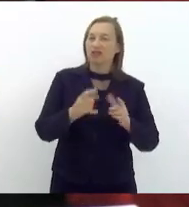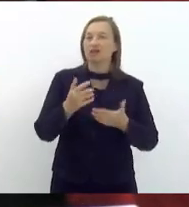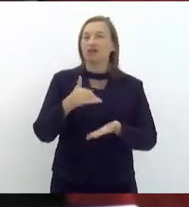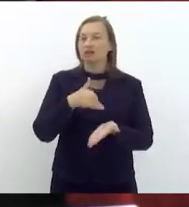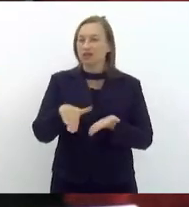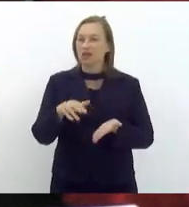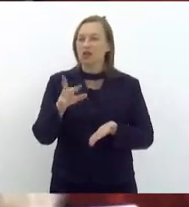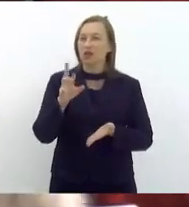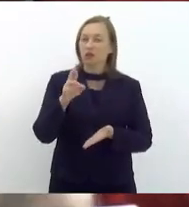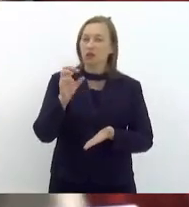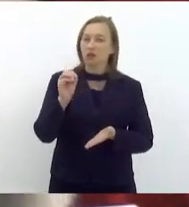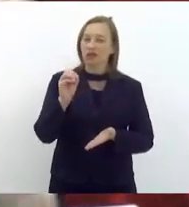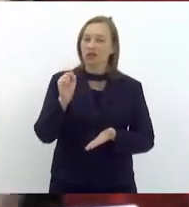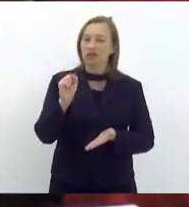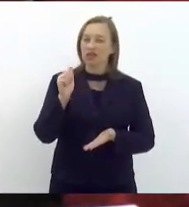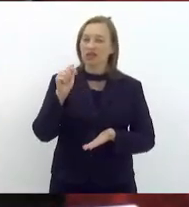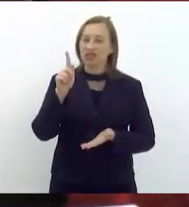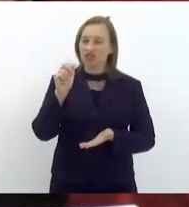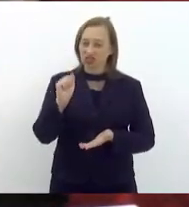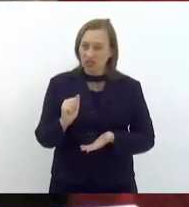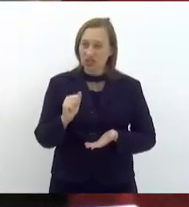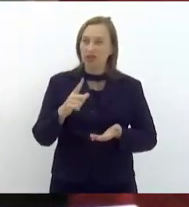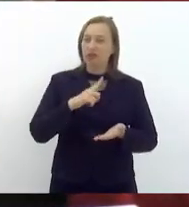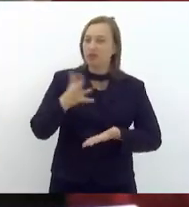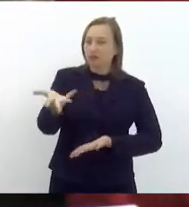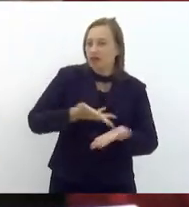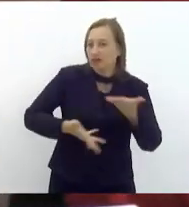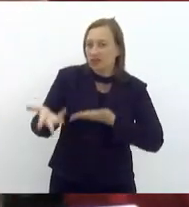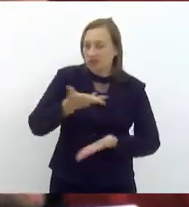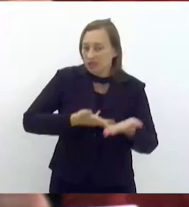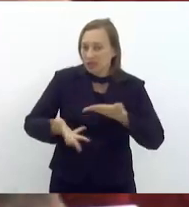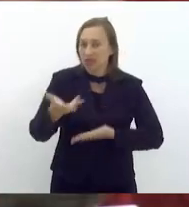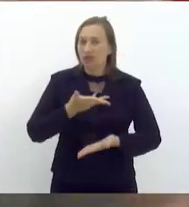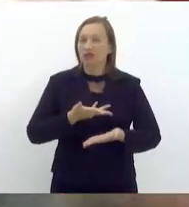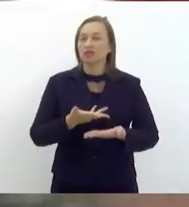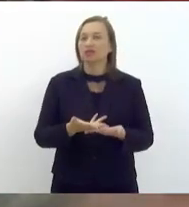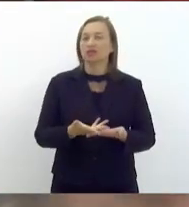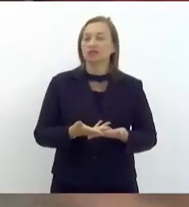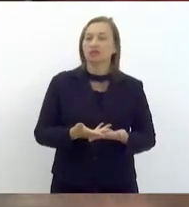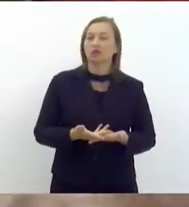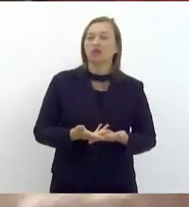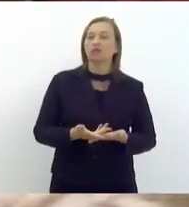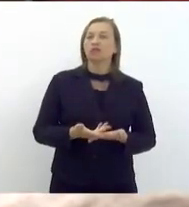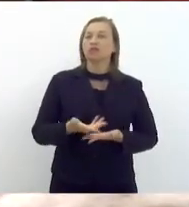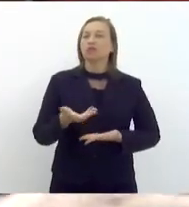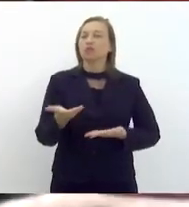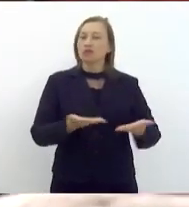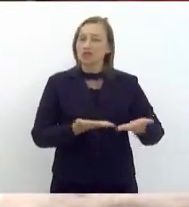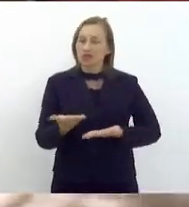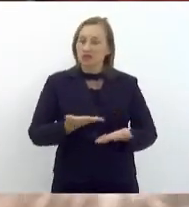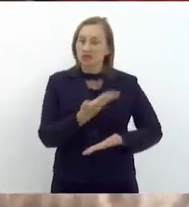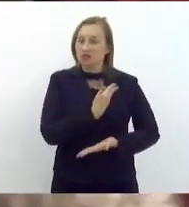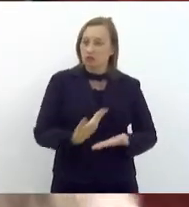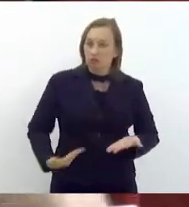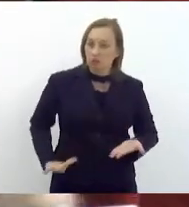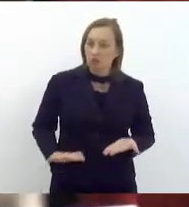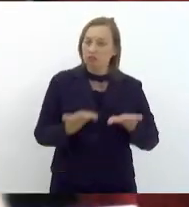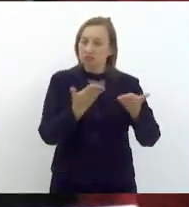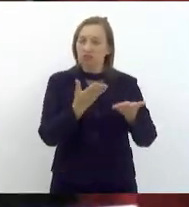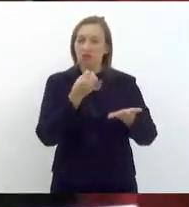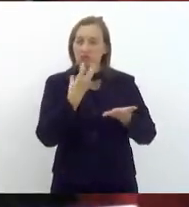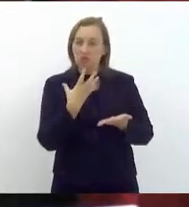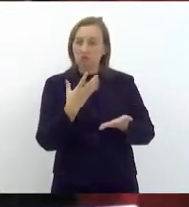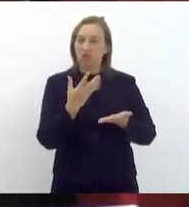Rosângela Gomes de buscar parceria de buscar antes porque um serviço desse pode ser através de emenda